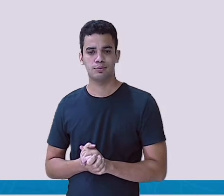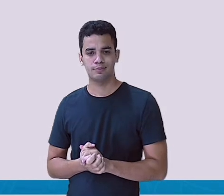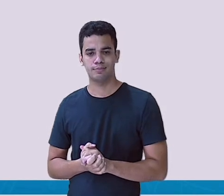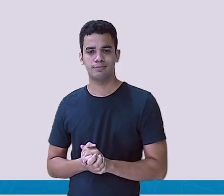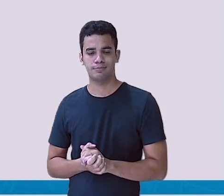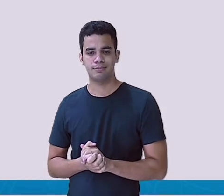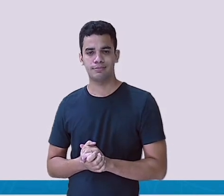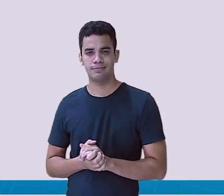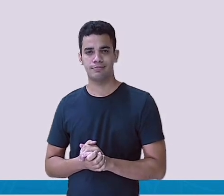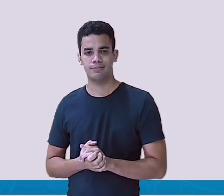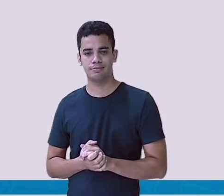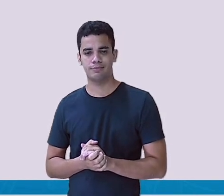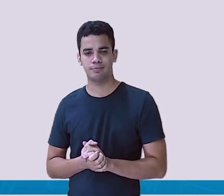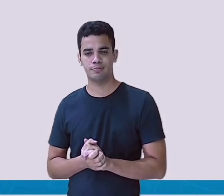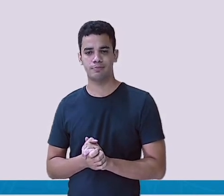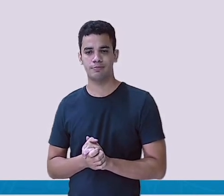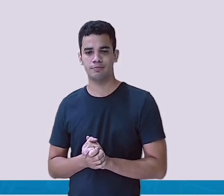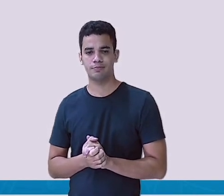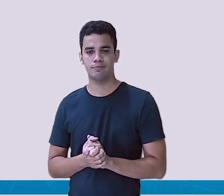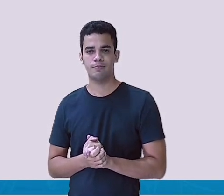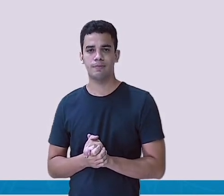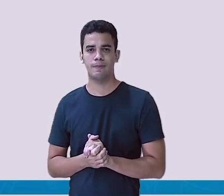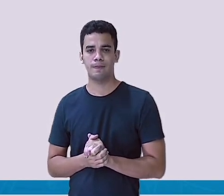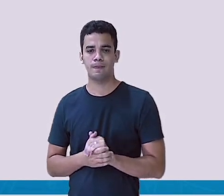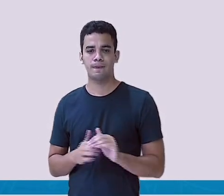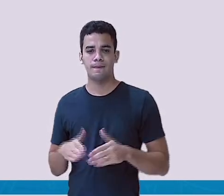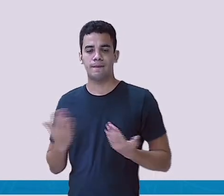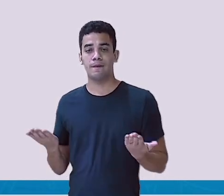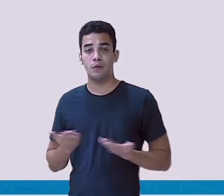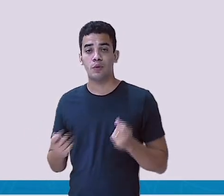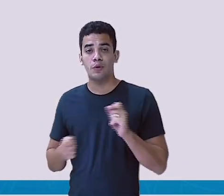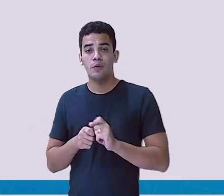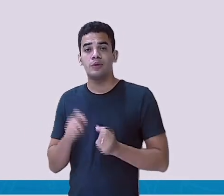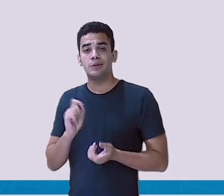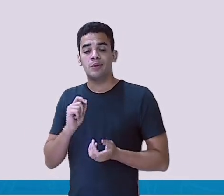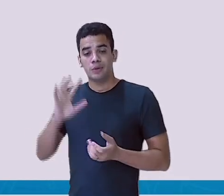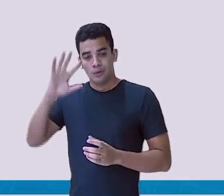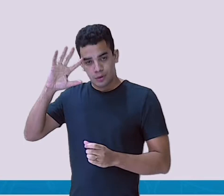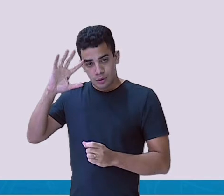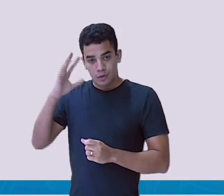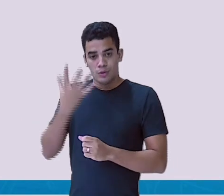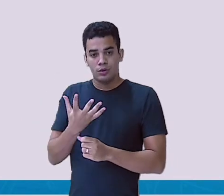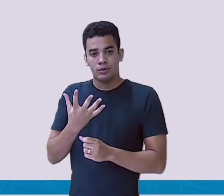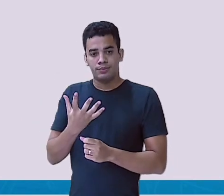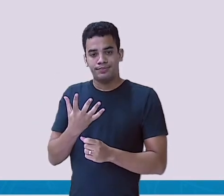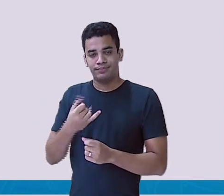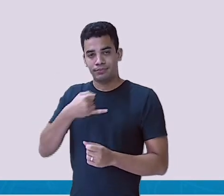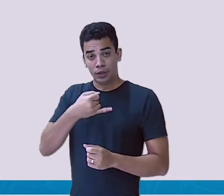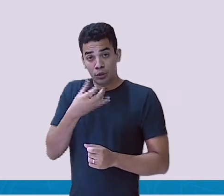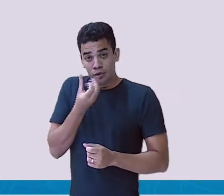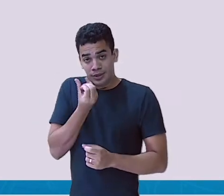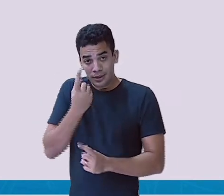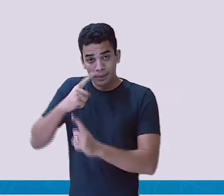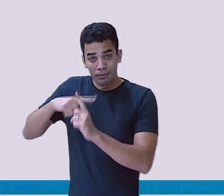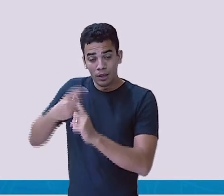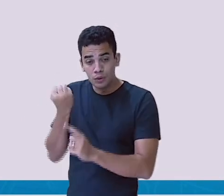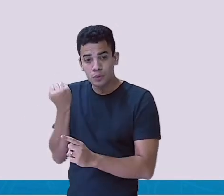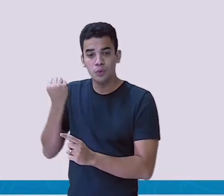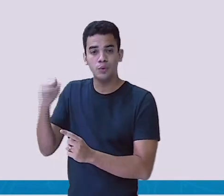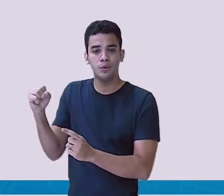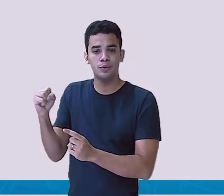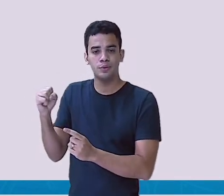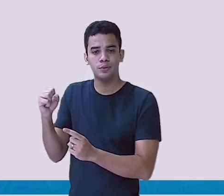x ao quadrado. Resolvi os dois, agora eu vou resolver esses dois. Menos 6 mais 8. 8 menos